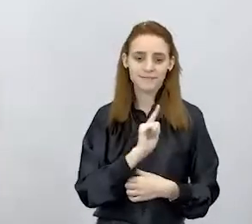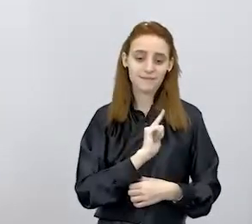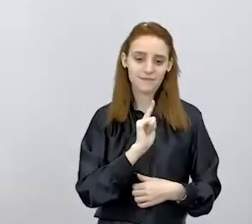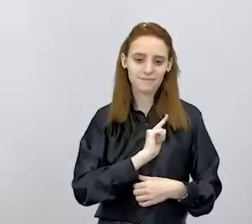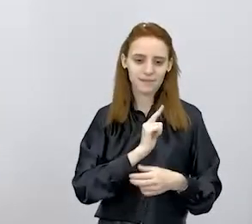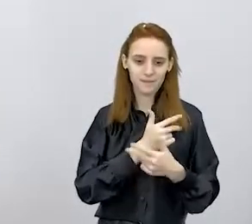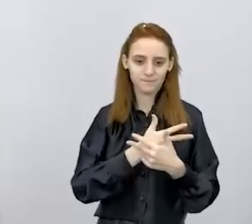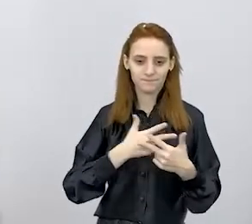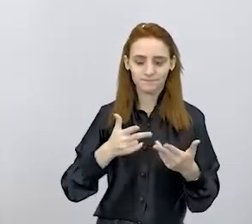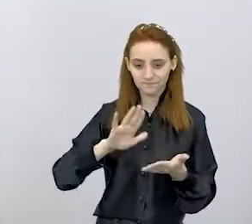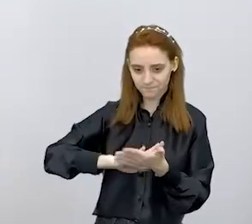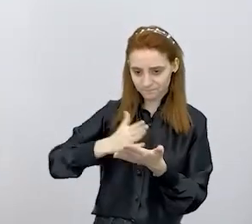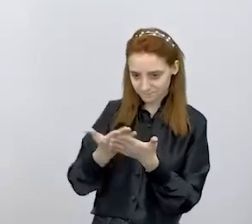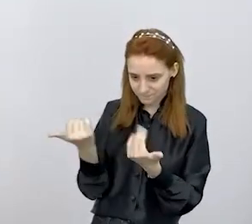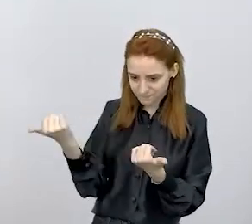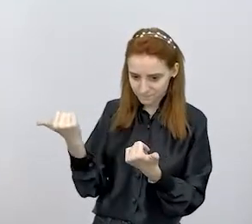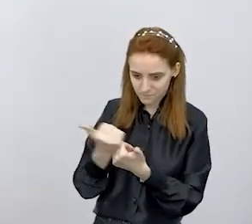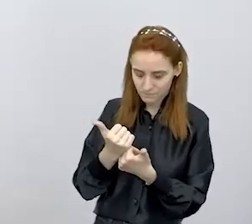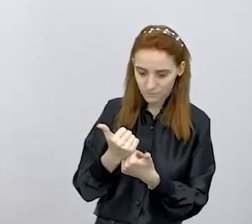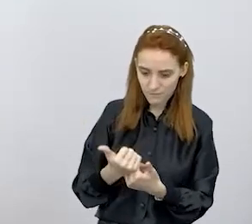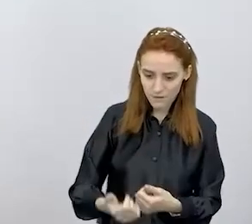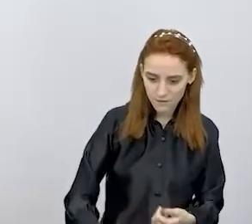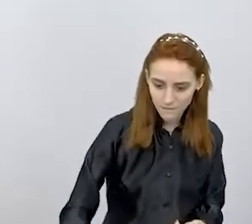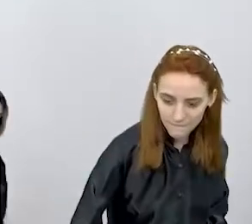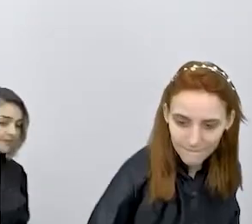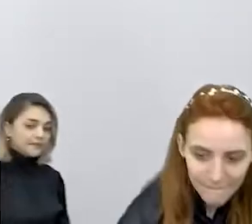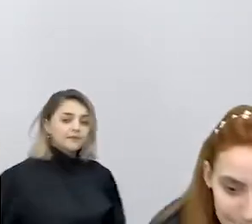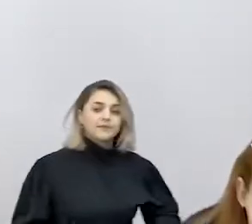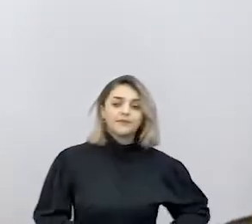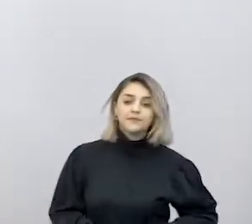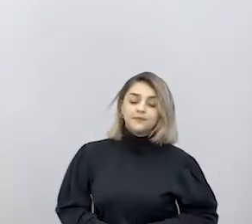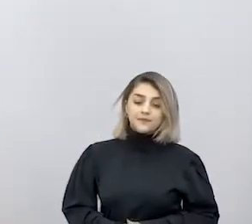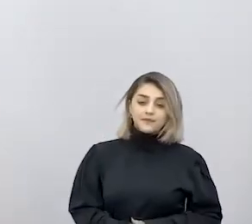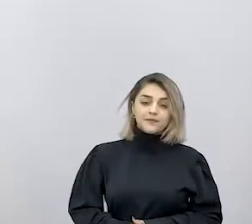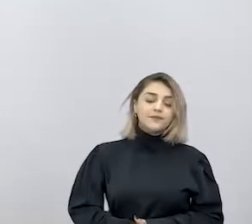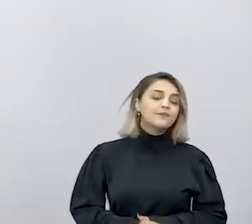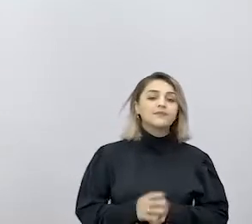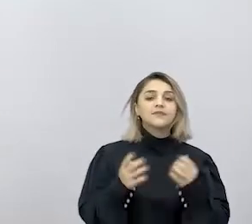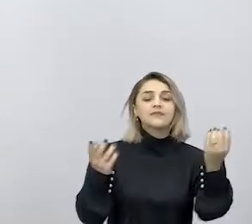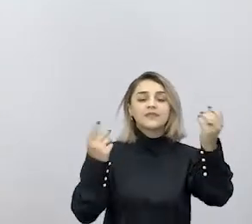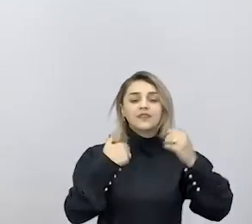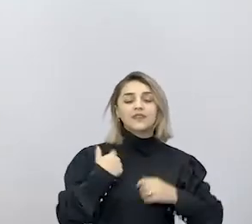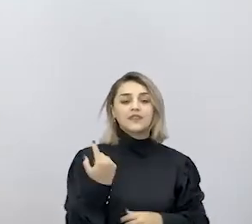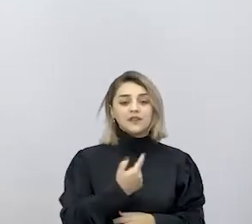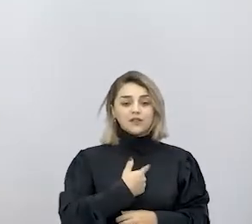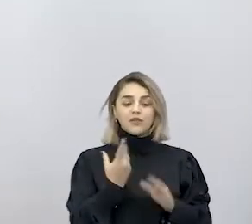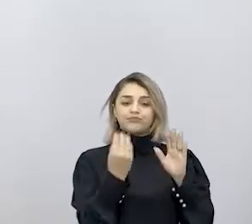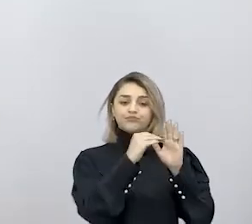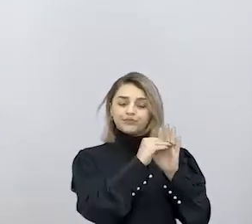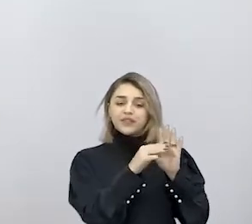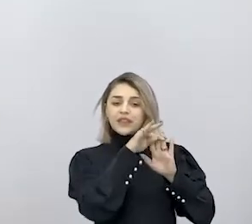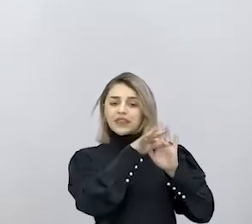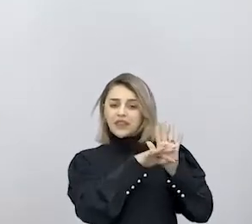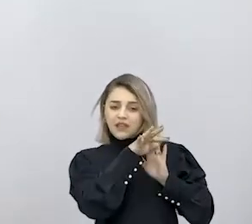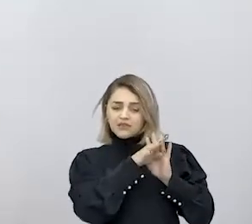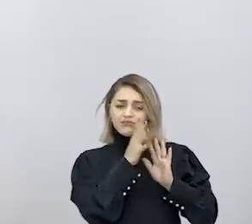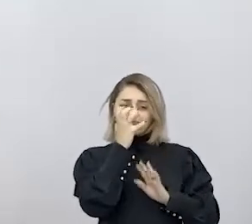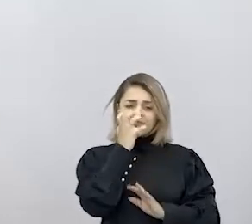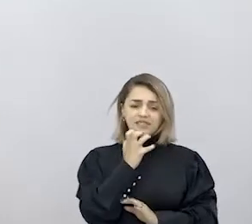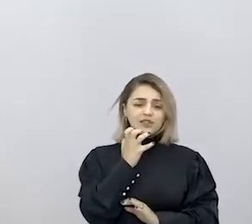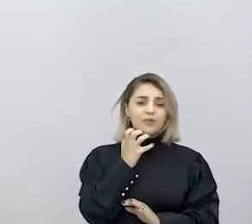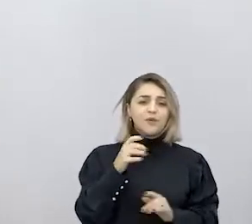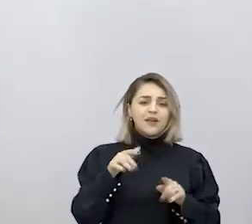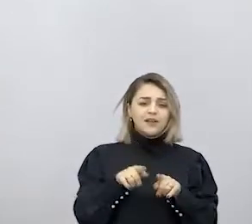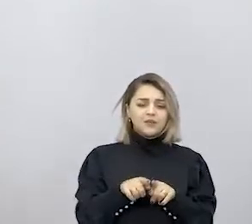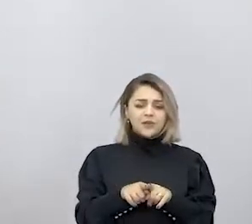em língua portuguesa que a gente não gosta quando é colocado em textos mais sérios, textos de opinião, porque o sujeito